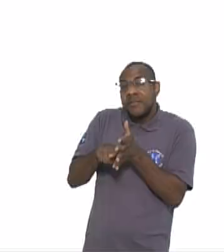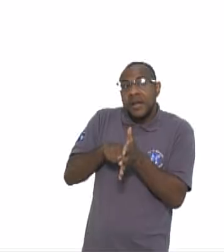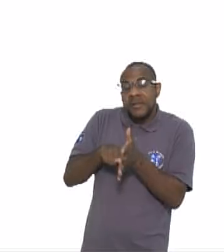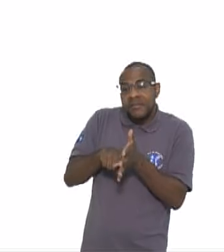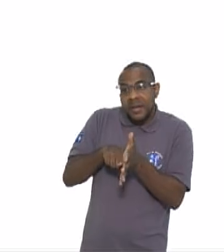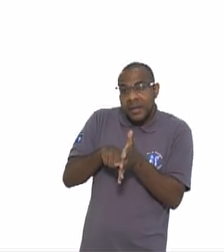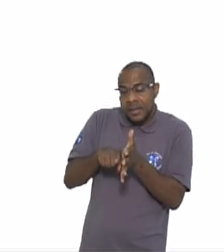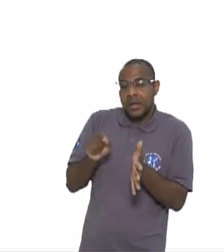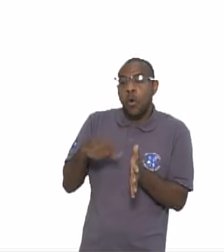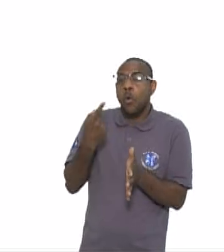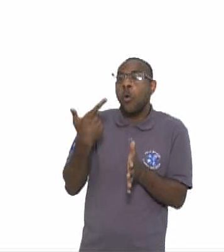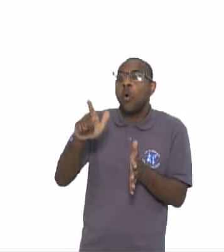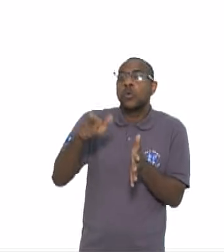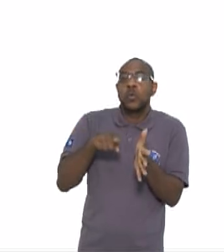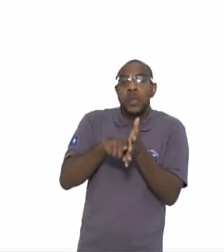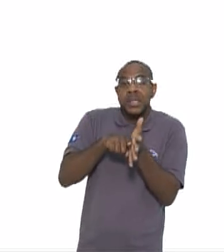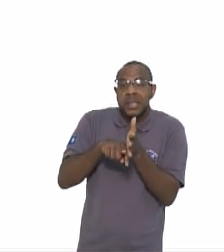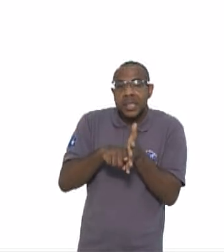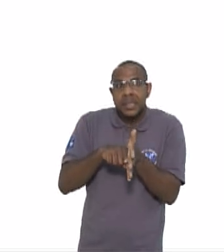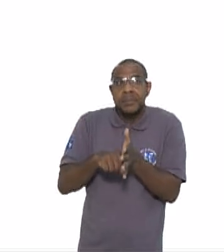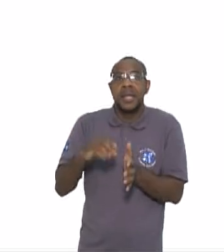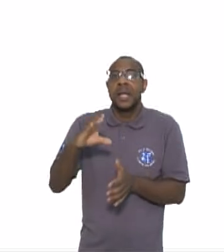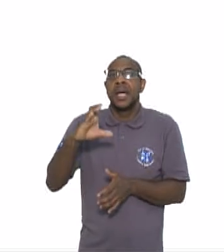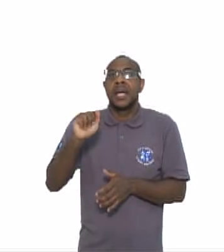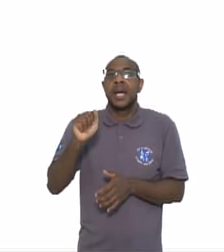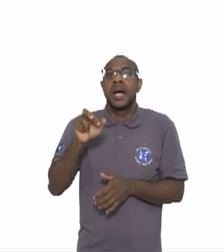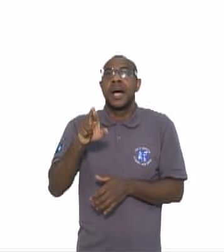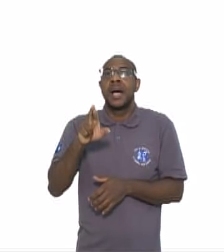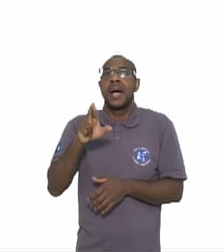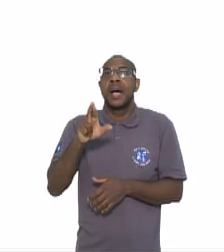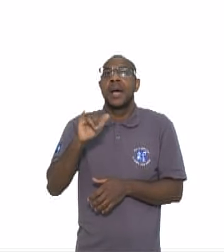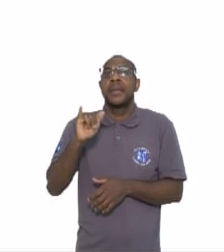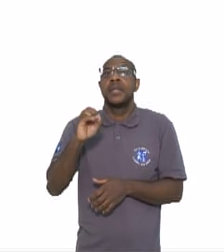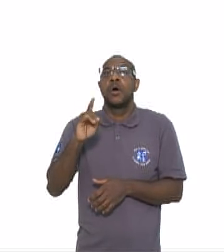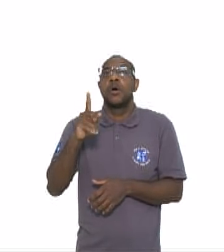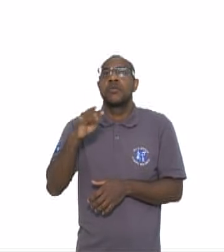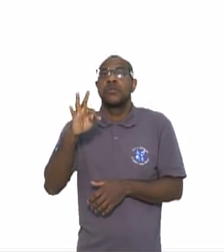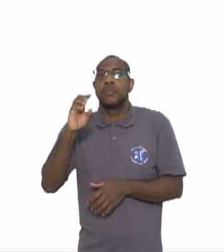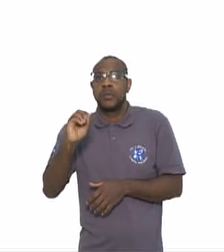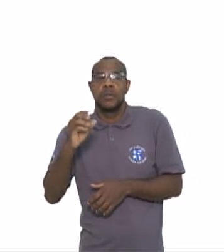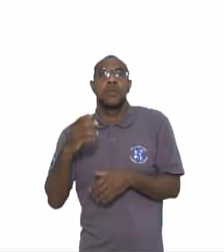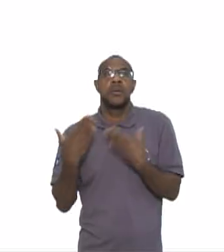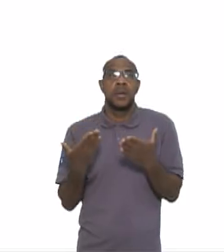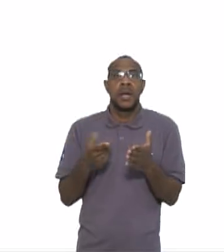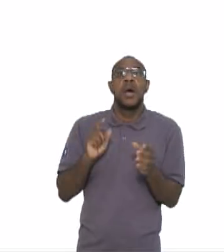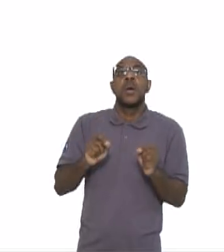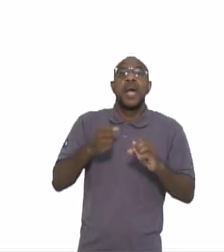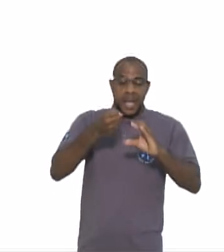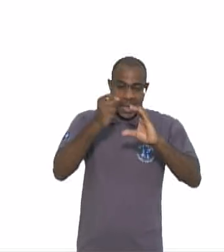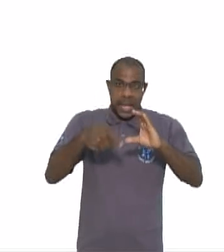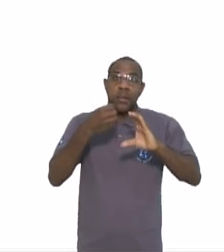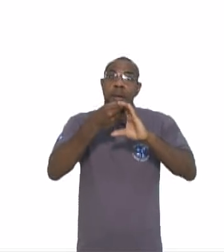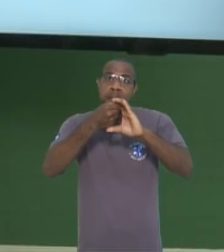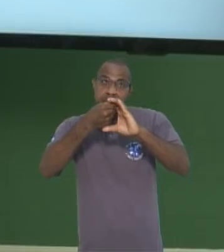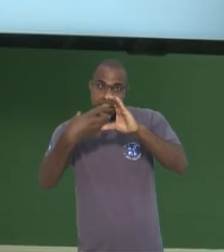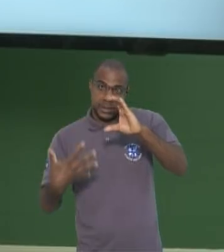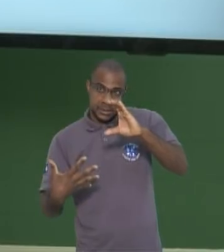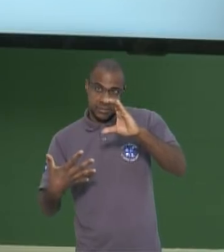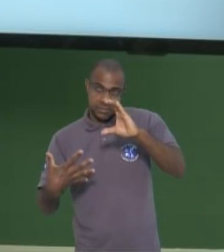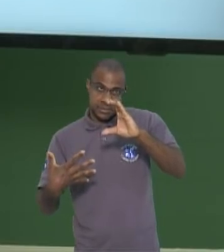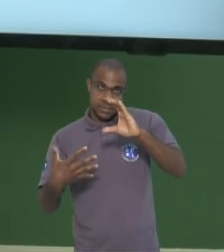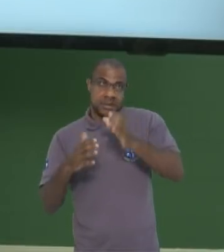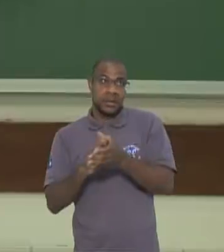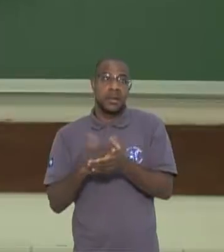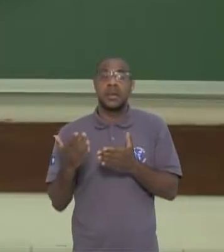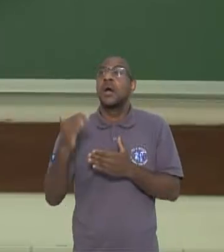O cariótipo humano esquematizado é referente a um indivíduo com certas características apontadas em uma das opções. Indique-as. Então,